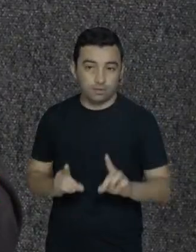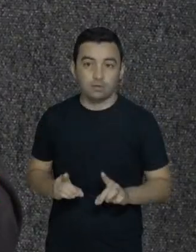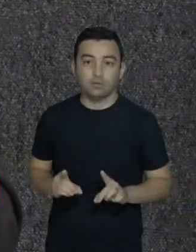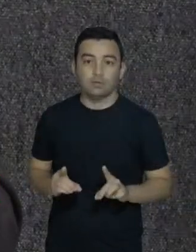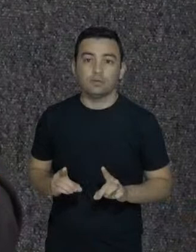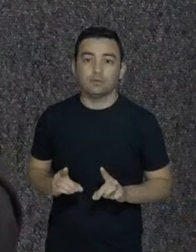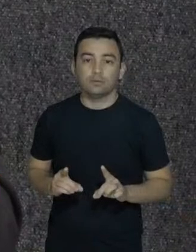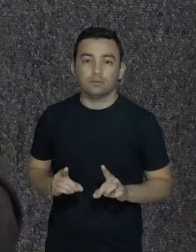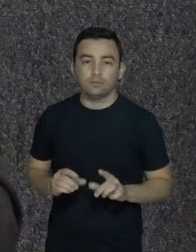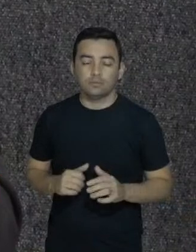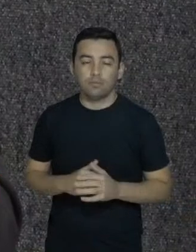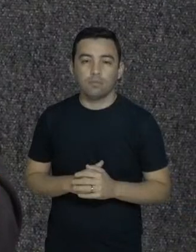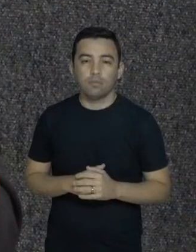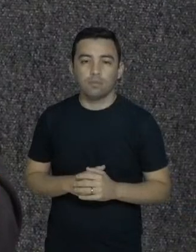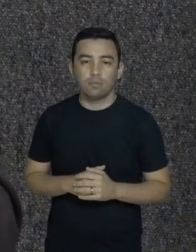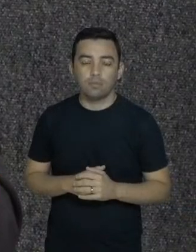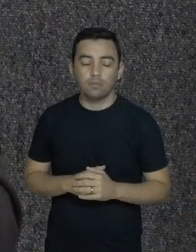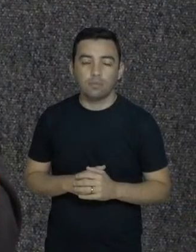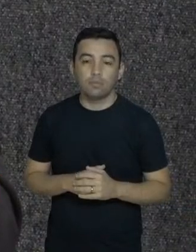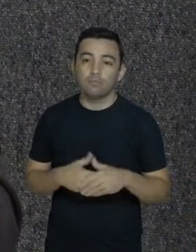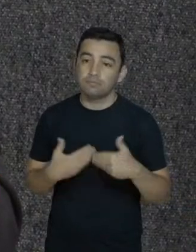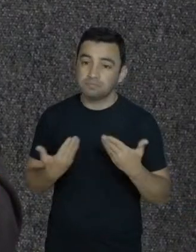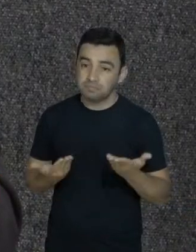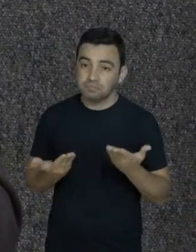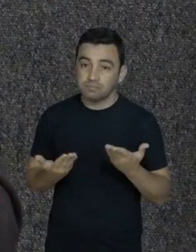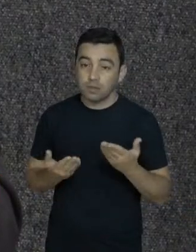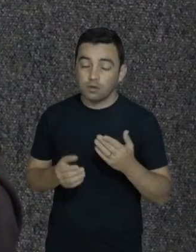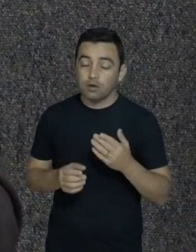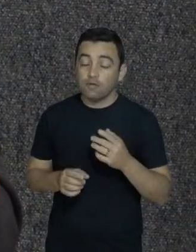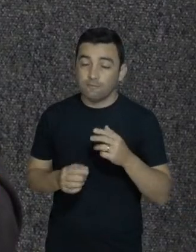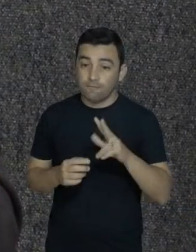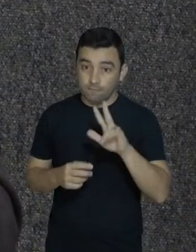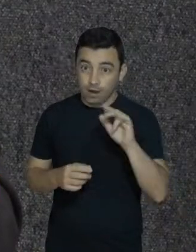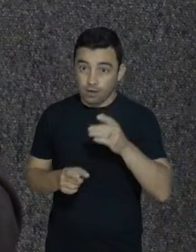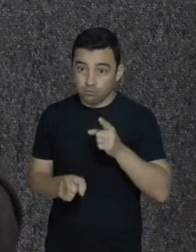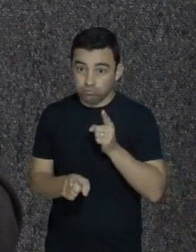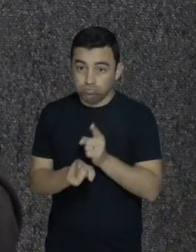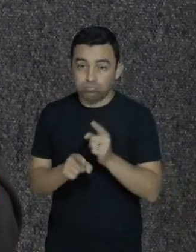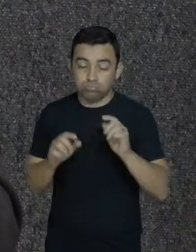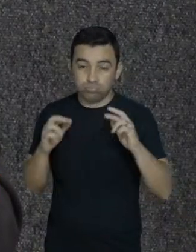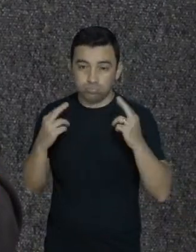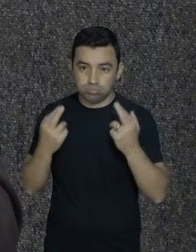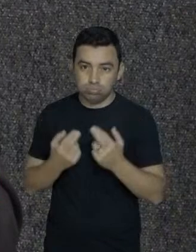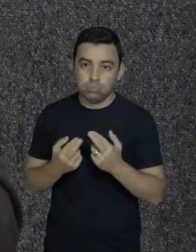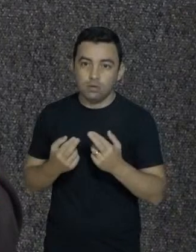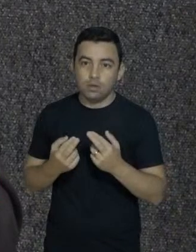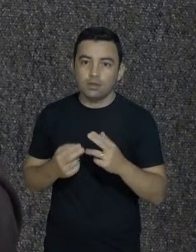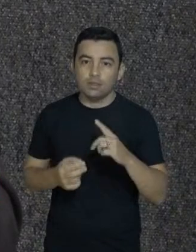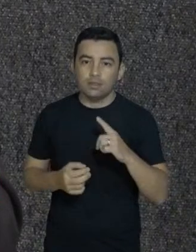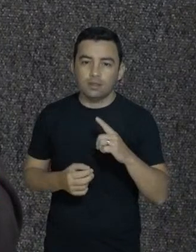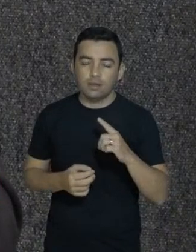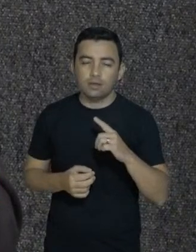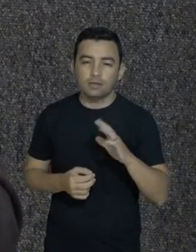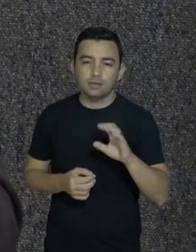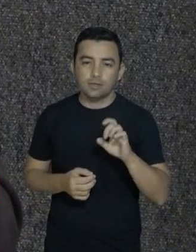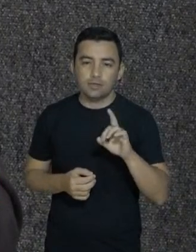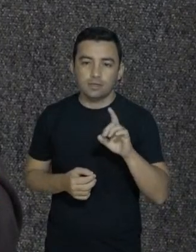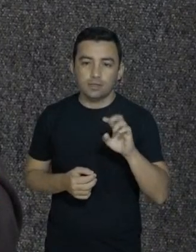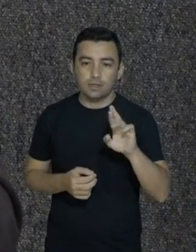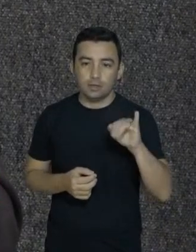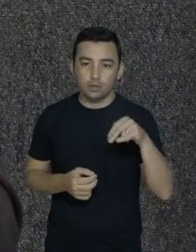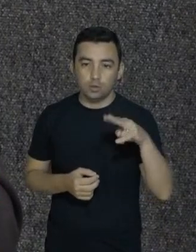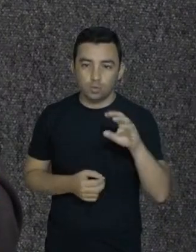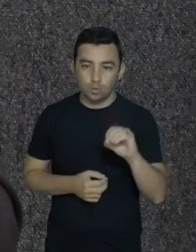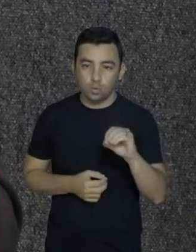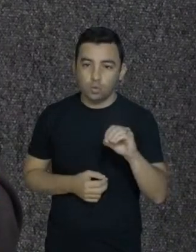nesse nesse encontro estarão presentes principalmente o centrinho de Joinville que é